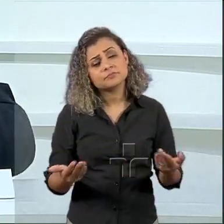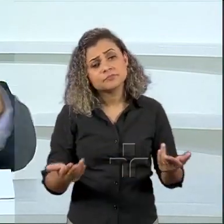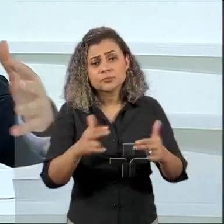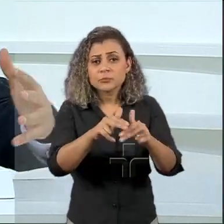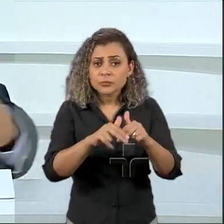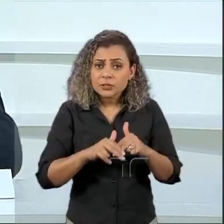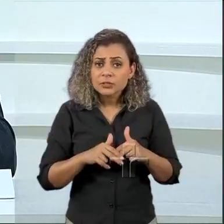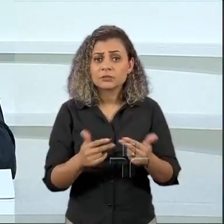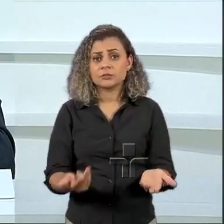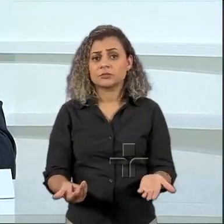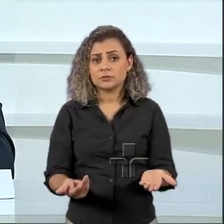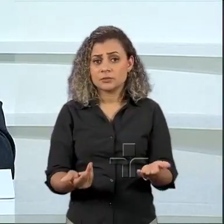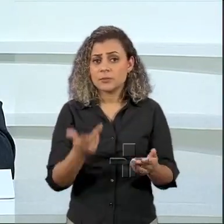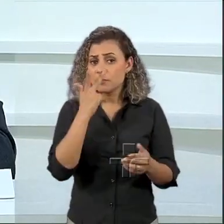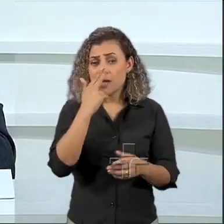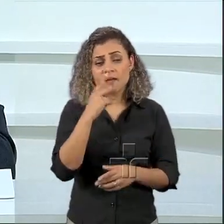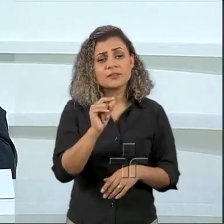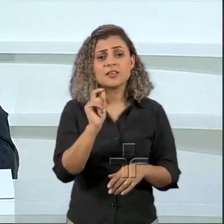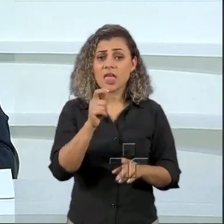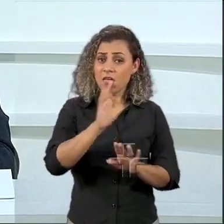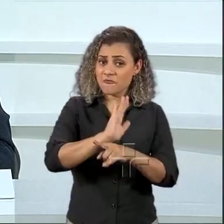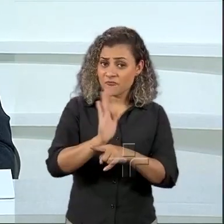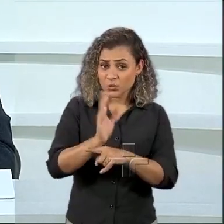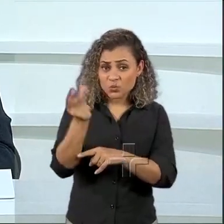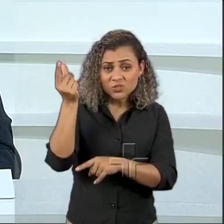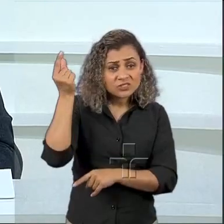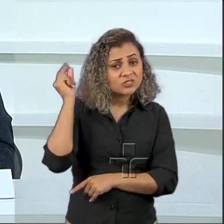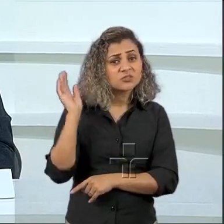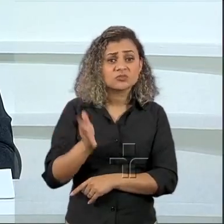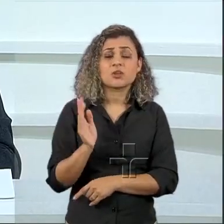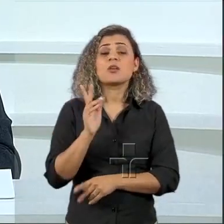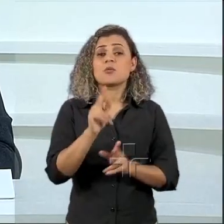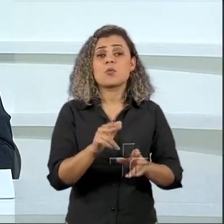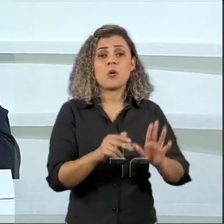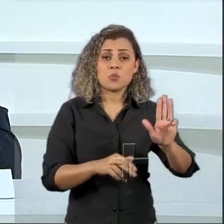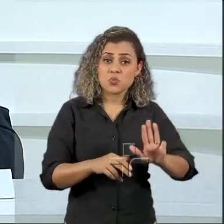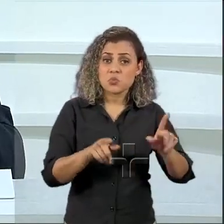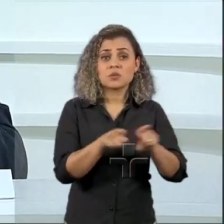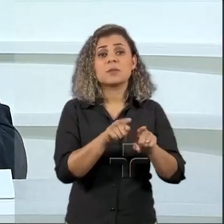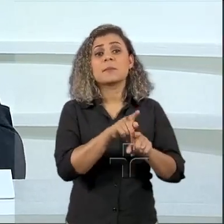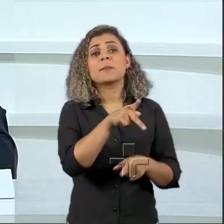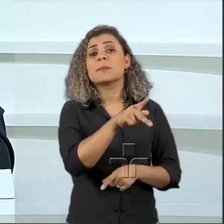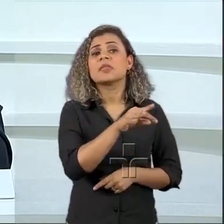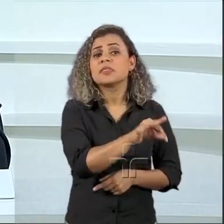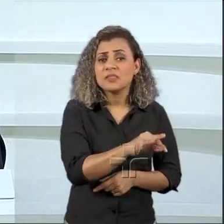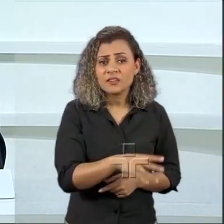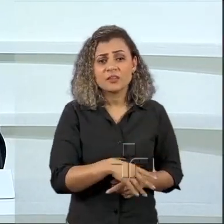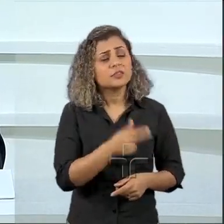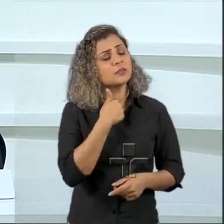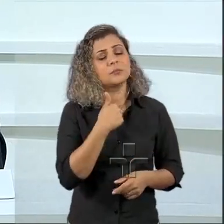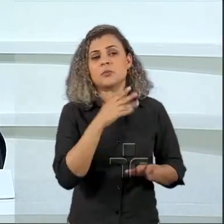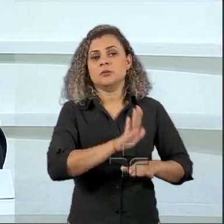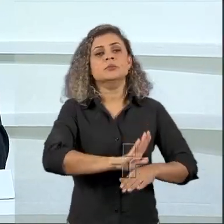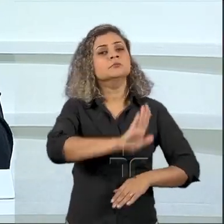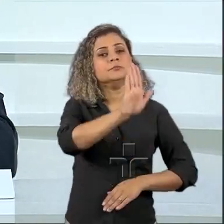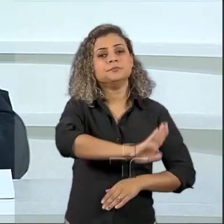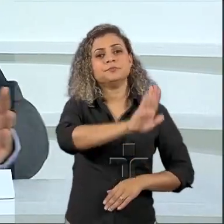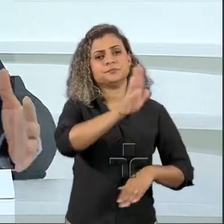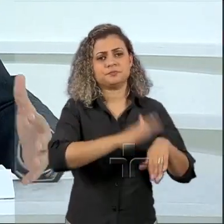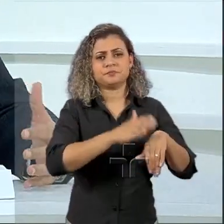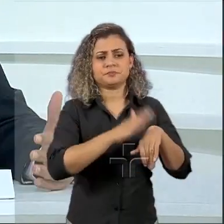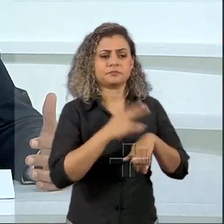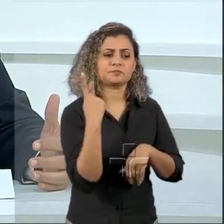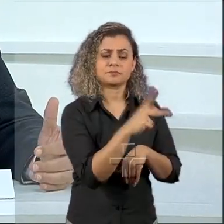tempo, se né? desgrudar Porque do Lula. não é um vídeo de agora. E não né? só do Lula, do PT. Ele não pode ser o candidato do PT. Claro, Tem que ser o claro. candidato. Ele tem